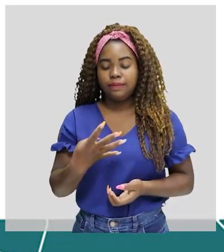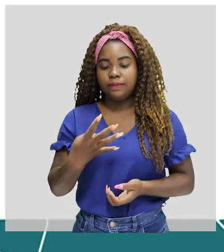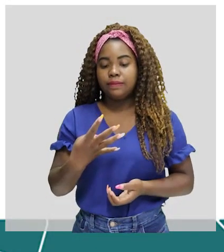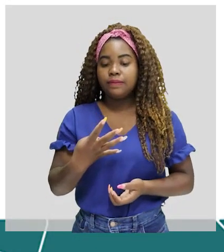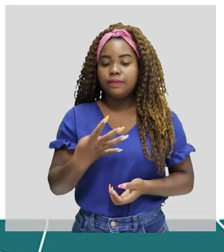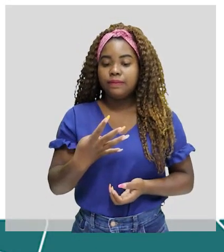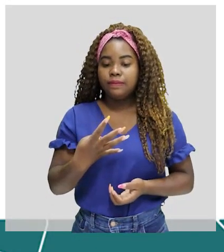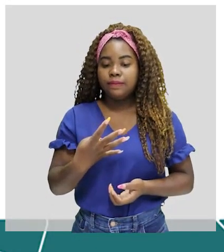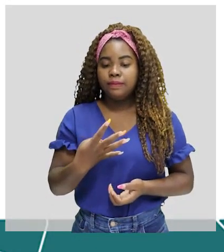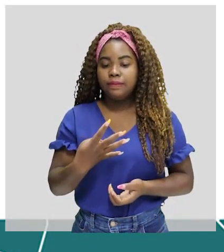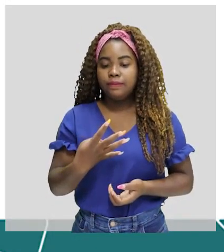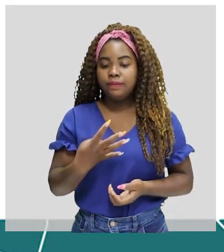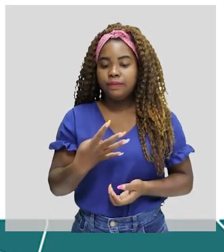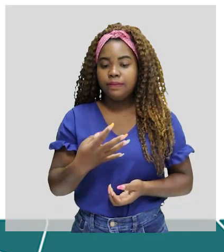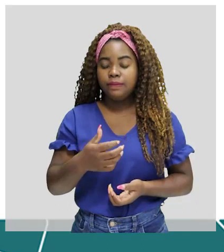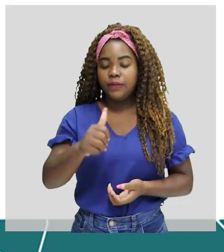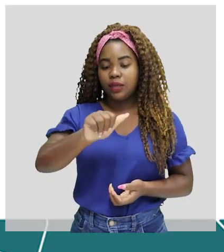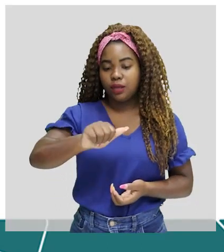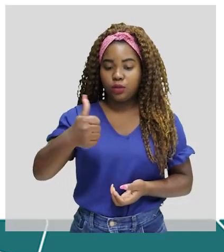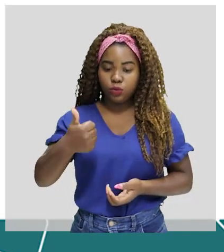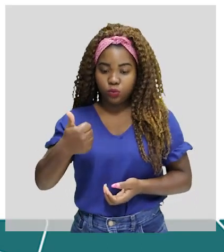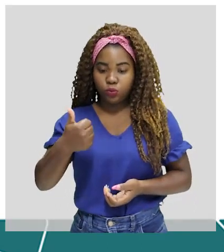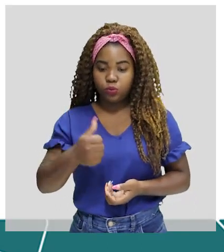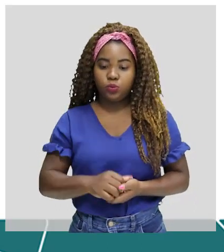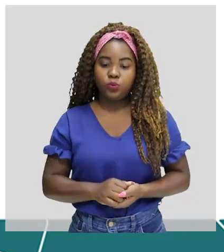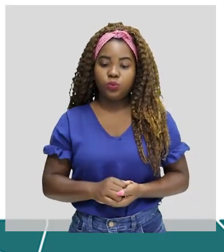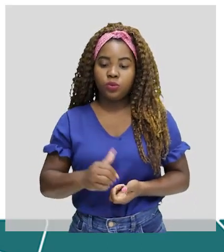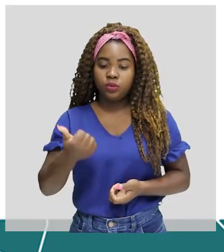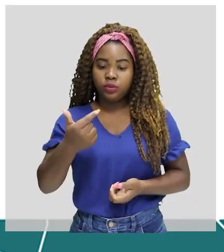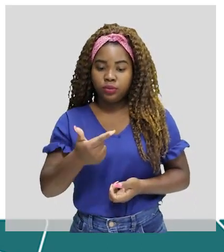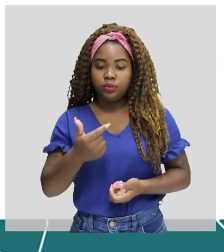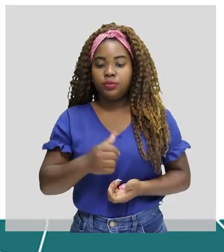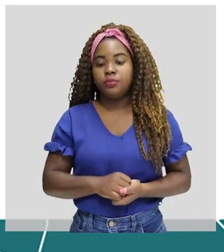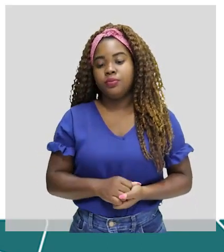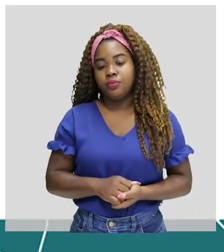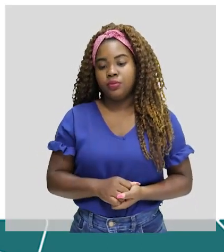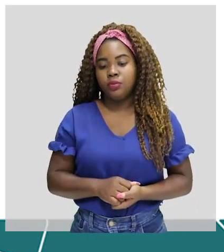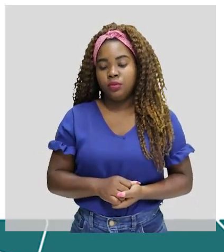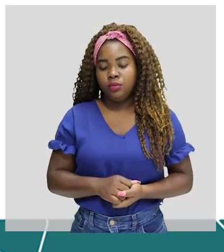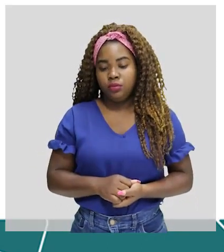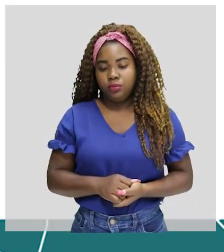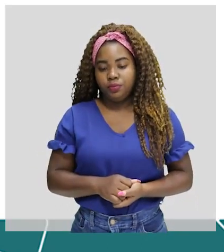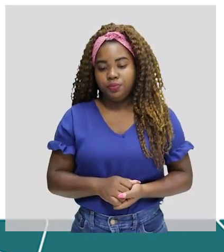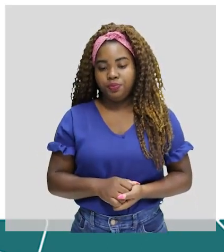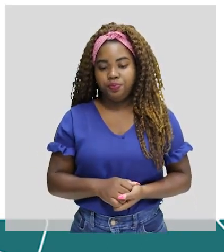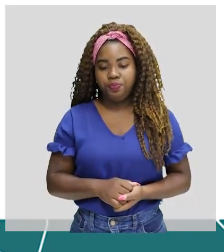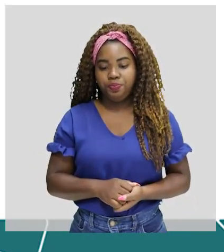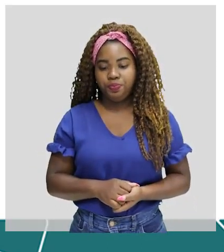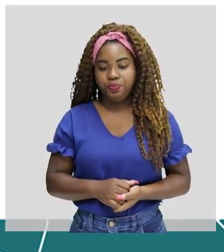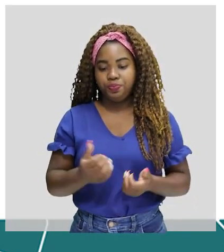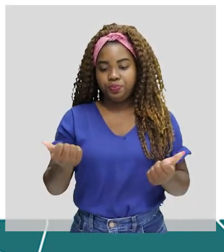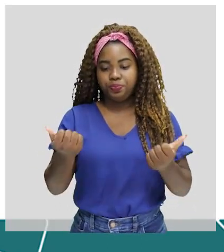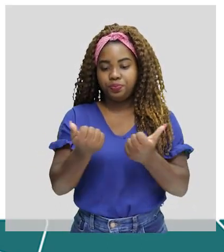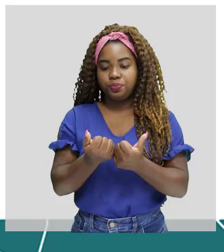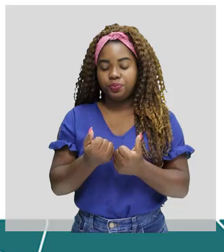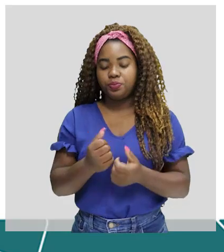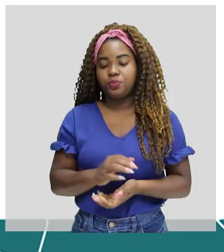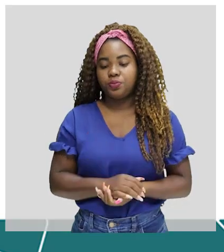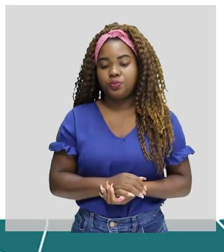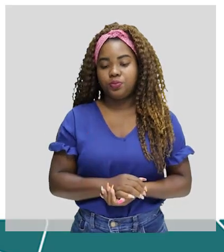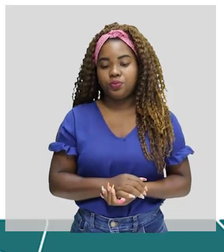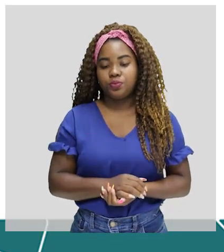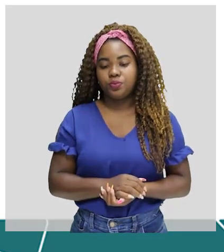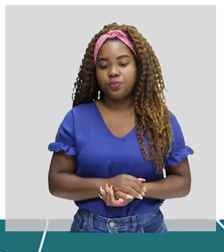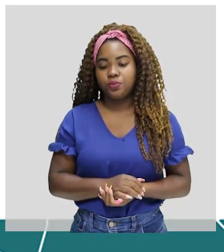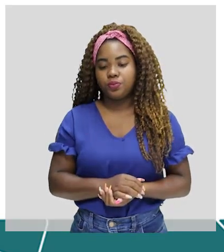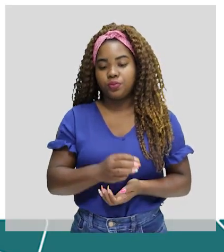o 12, que vai ser o primeiro termo, e o 34, que é o último termo. Substituindo aqui, o an